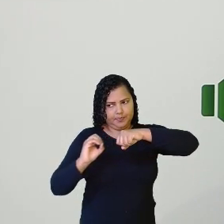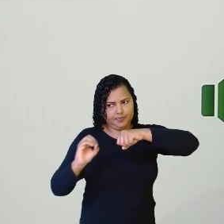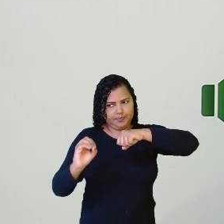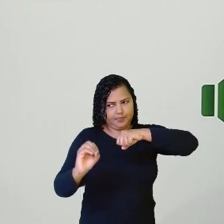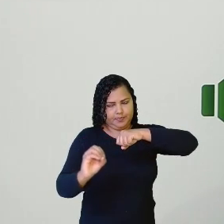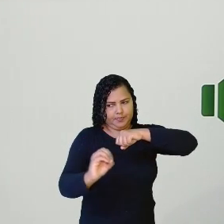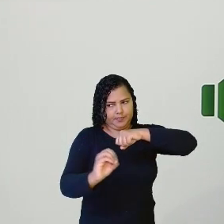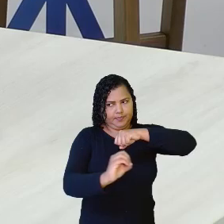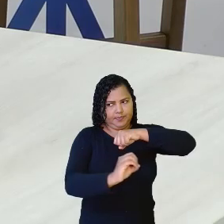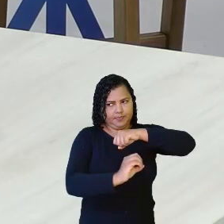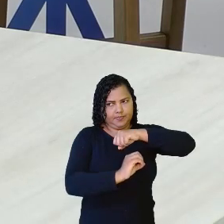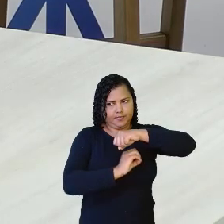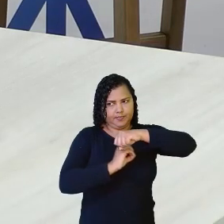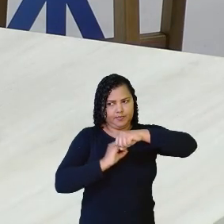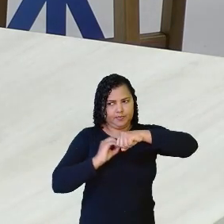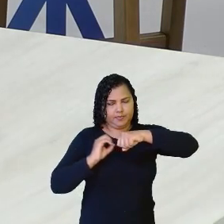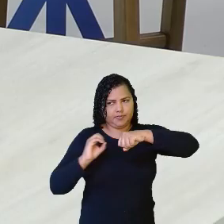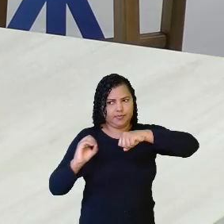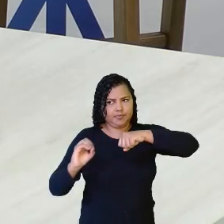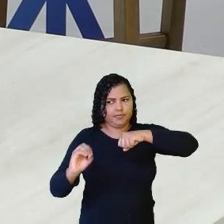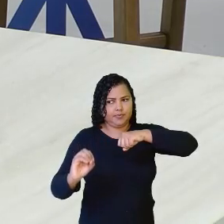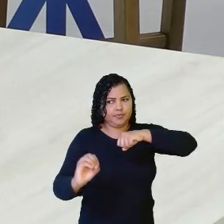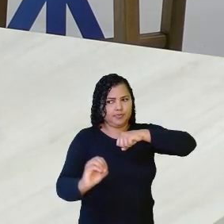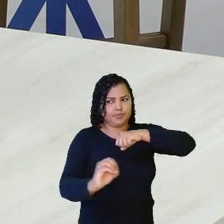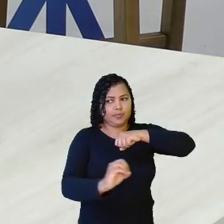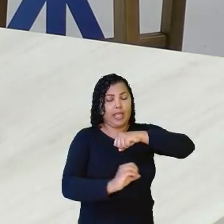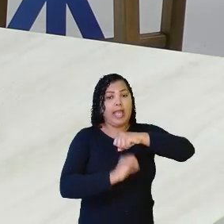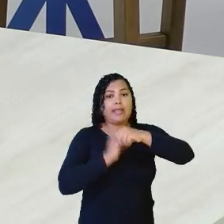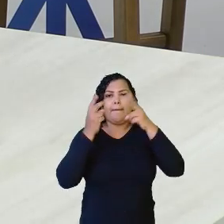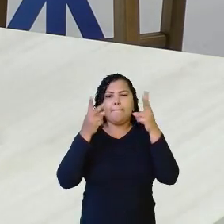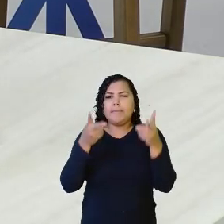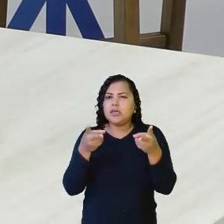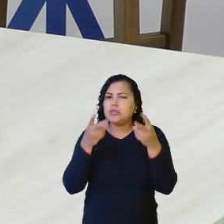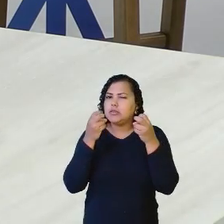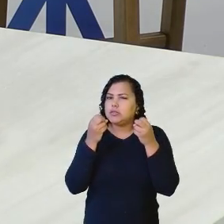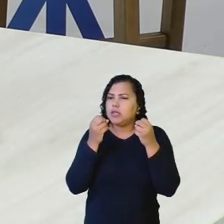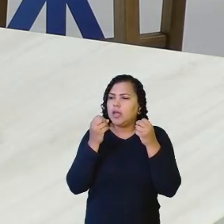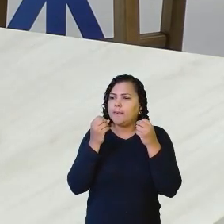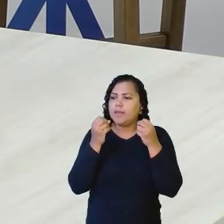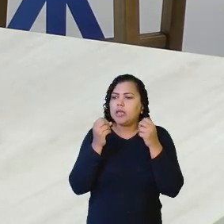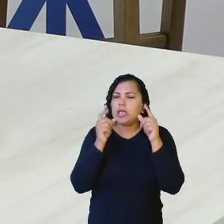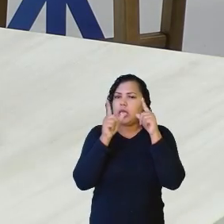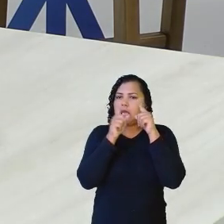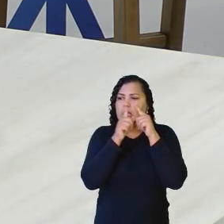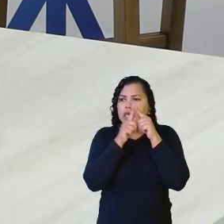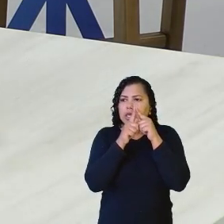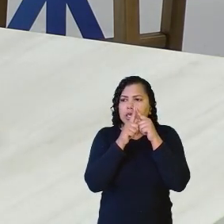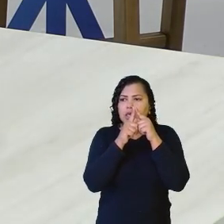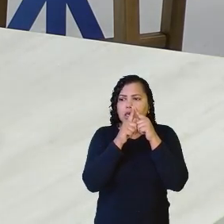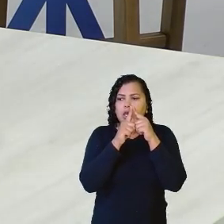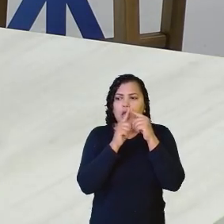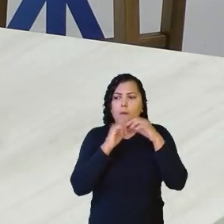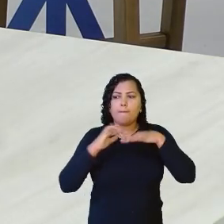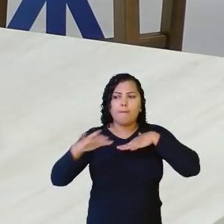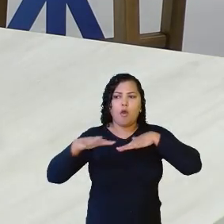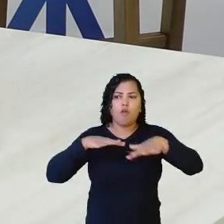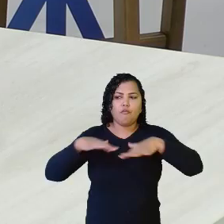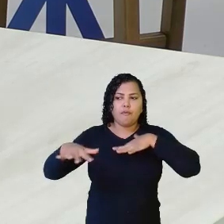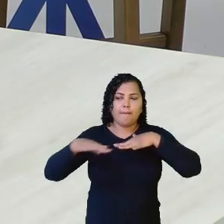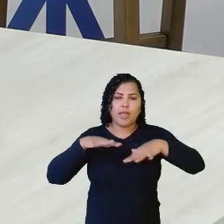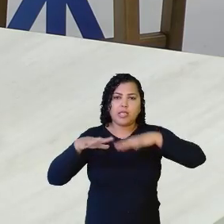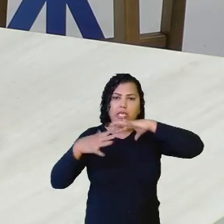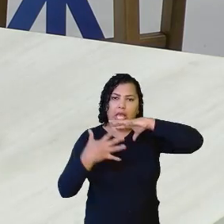está movimentando, nós também vemos que, você está dando aí para perceber o movimento que